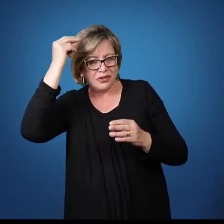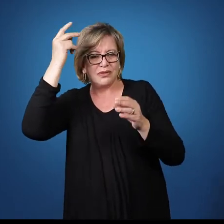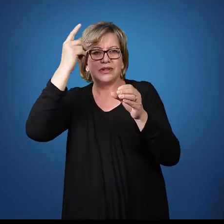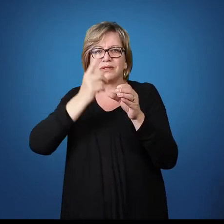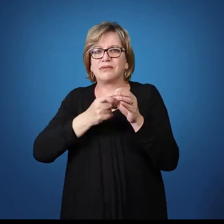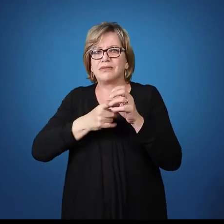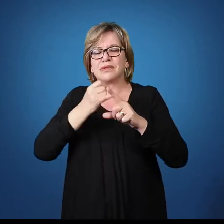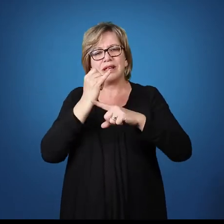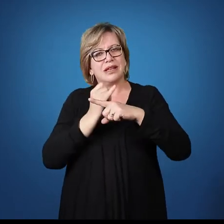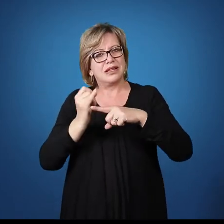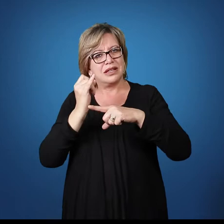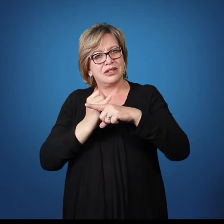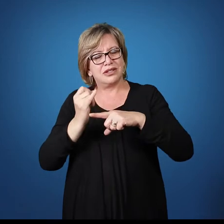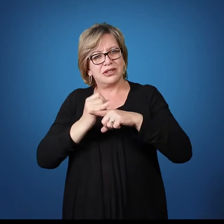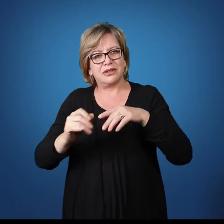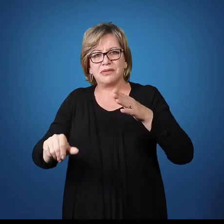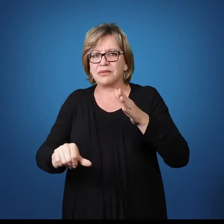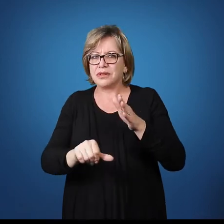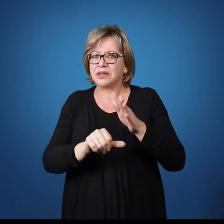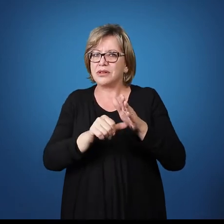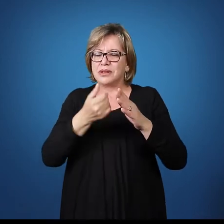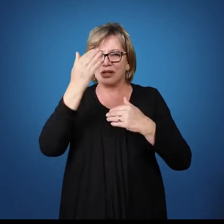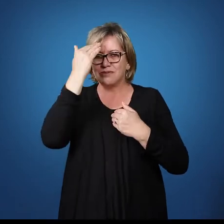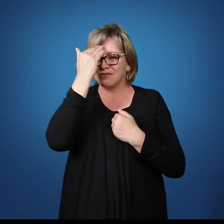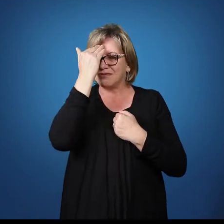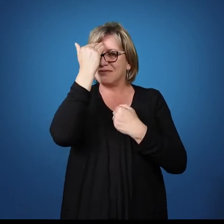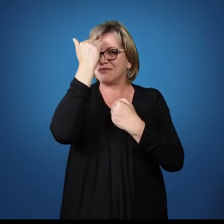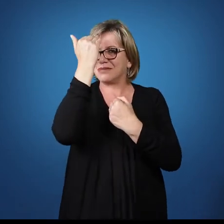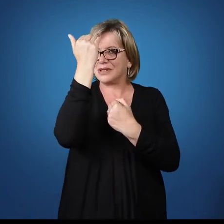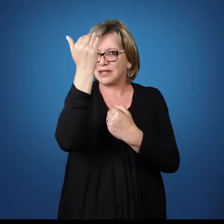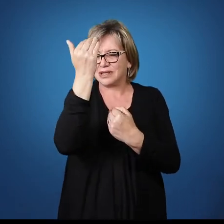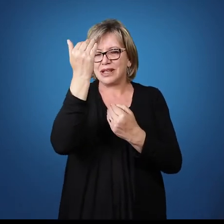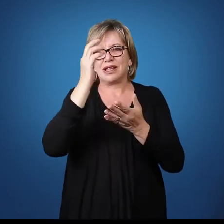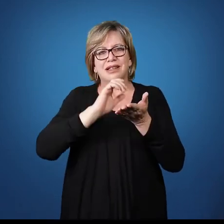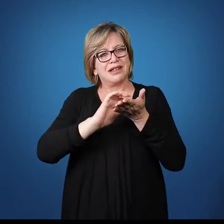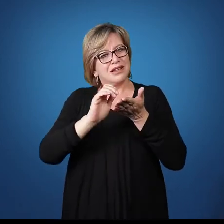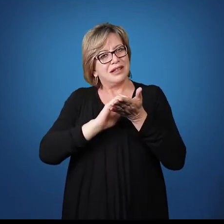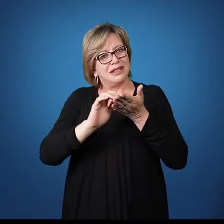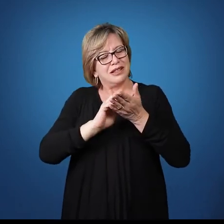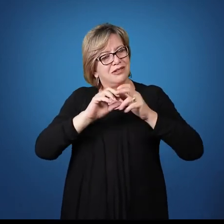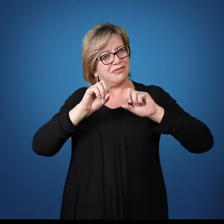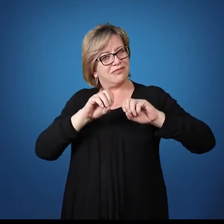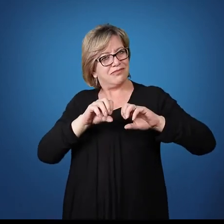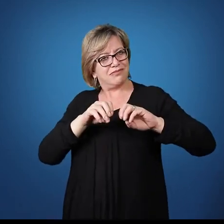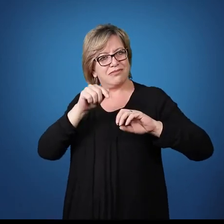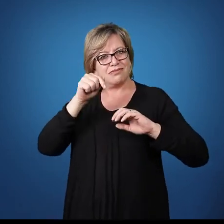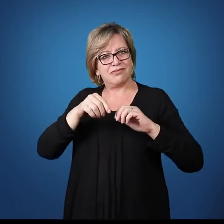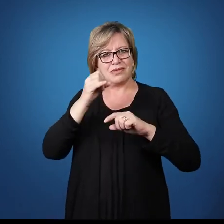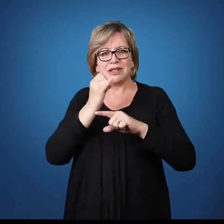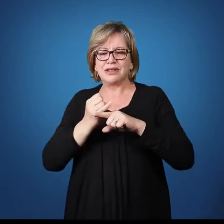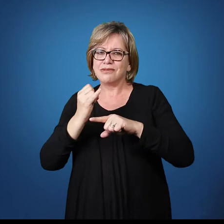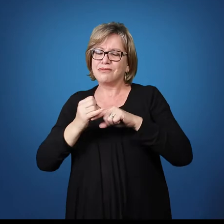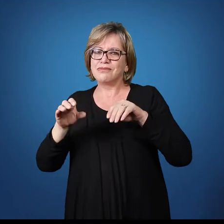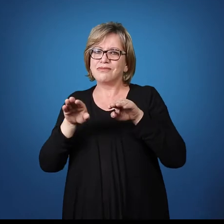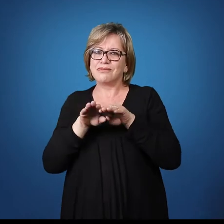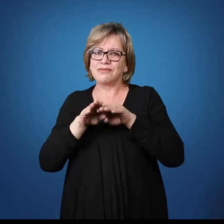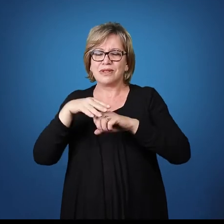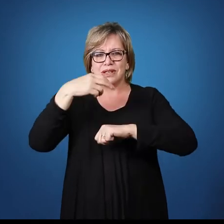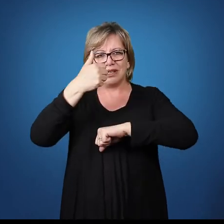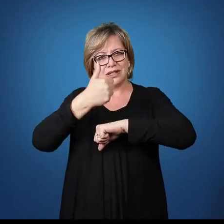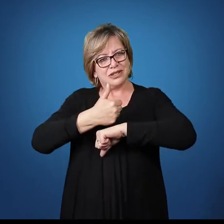de Irati. Inicialmente, eu gostaria de agradecer à Secretaria Municipal de Educação e também à diretora,